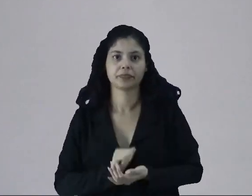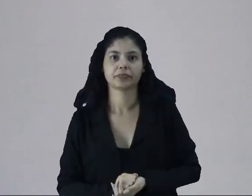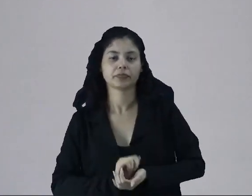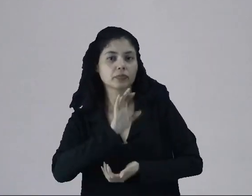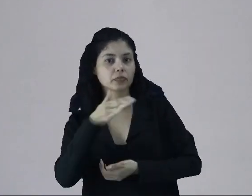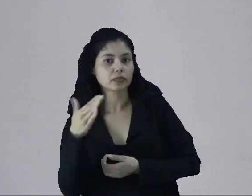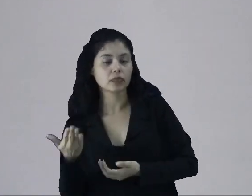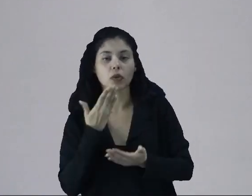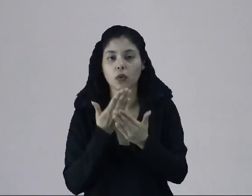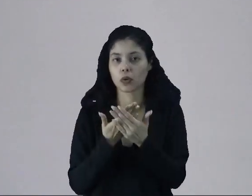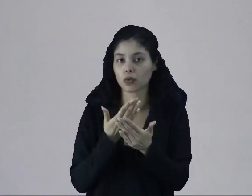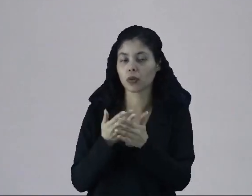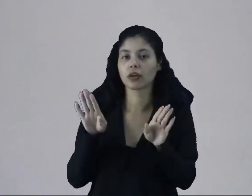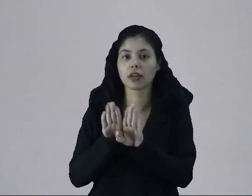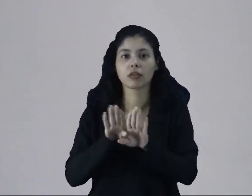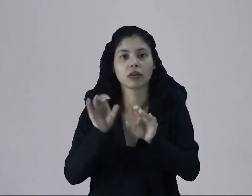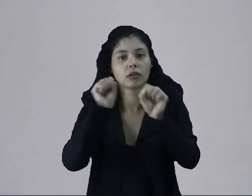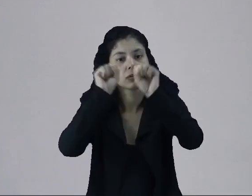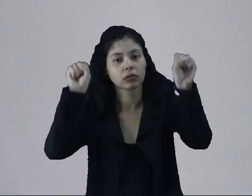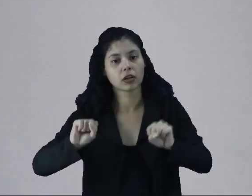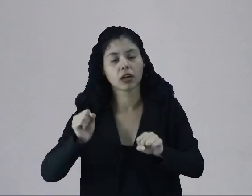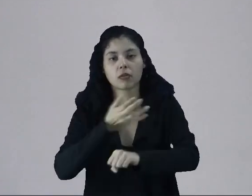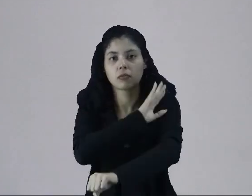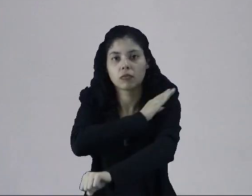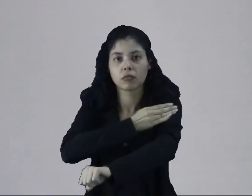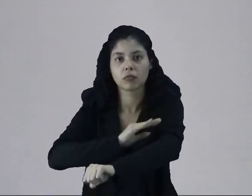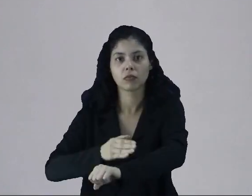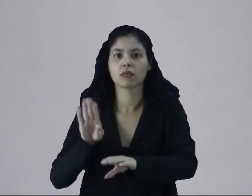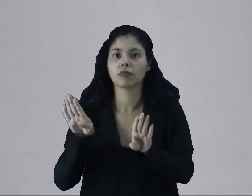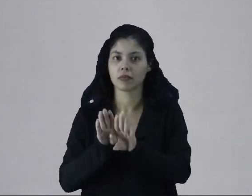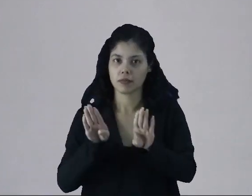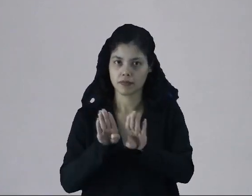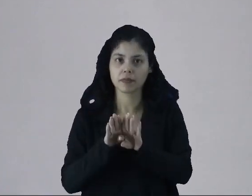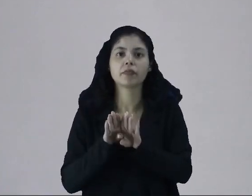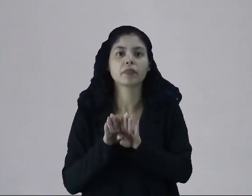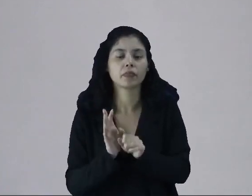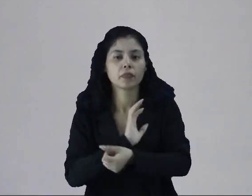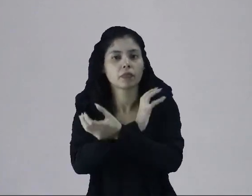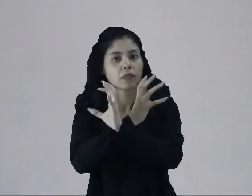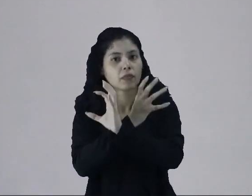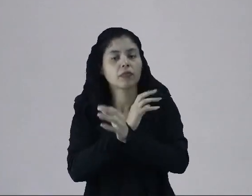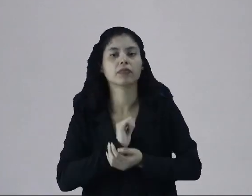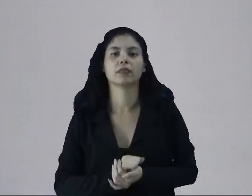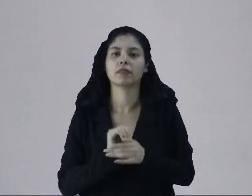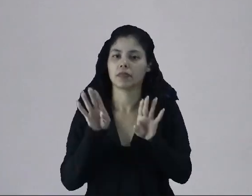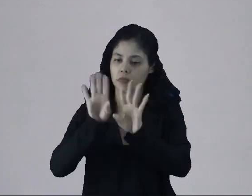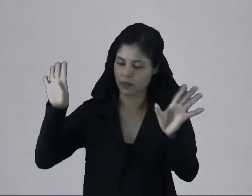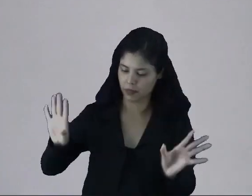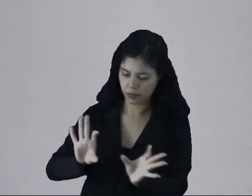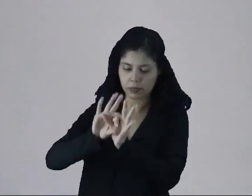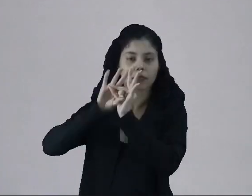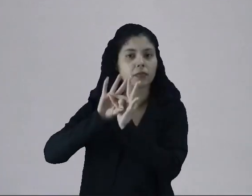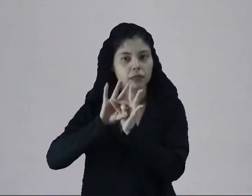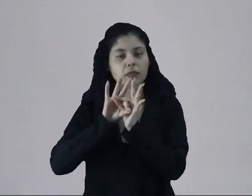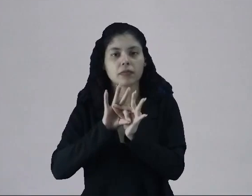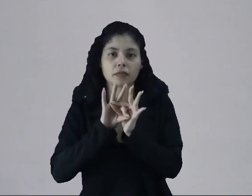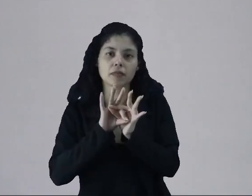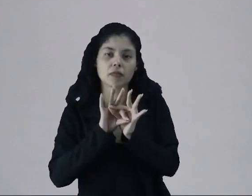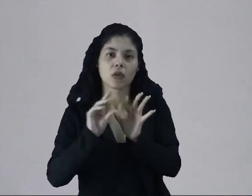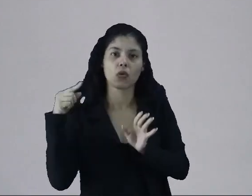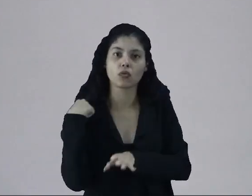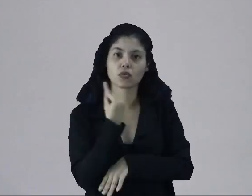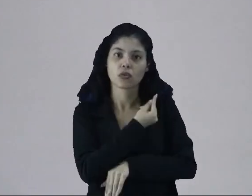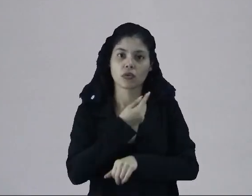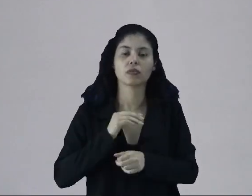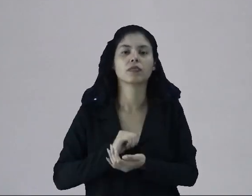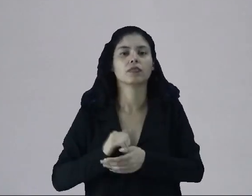for nos seus estudos também em sistema muscular e esquelético, você vai ver que tem uma relação entre isso aí e também tem lá, deixando a deixa, os nossos